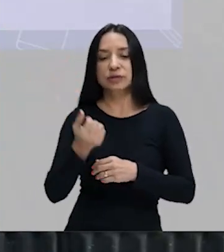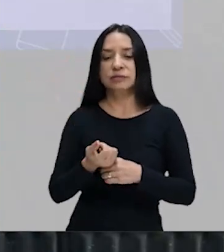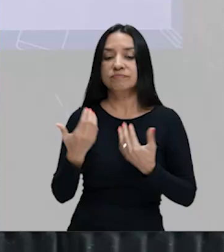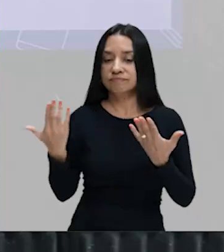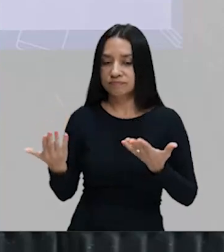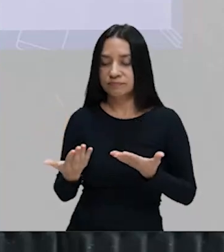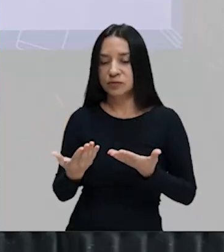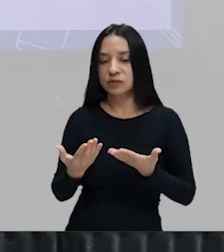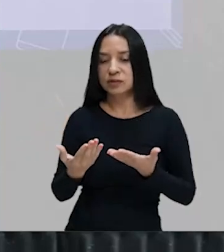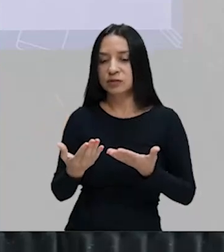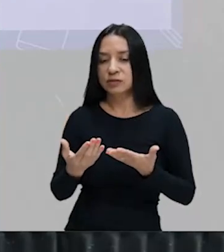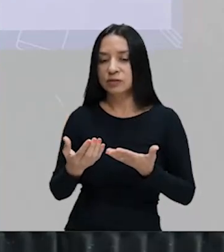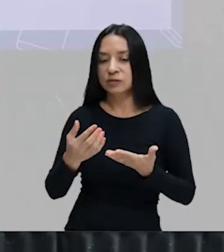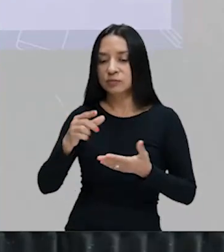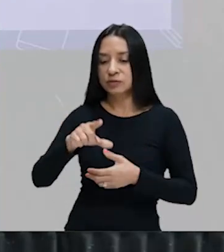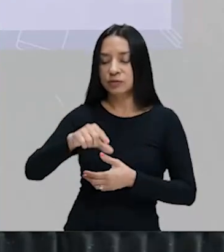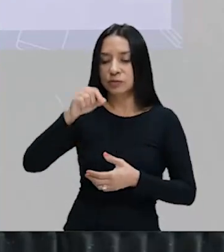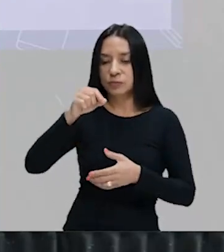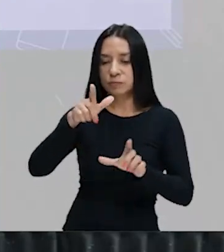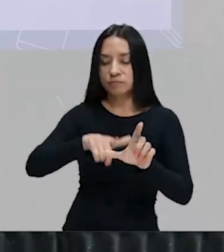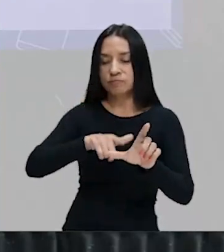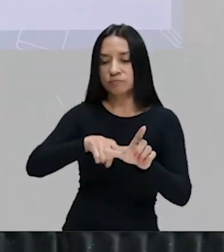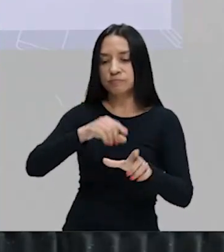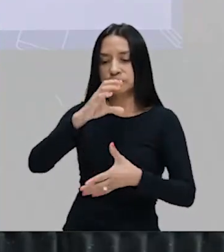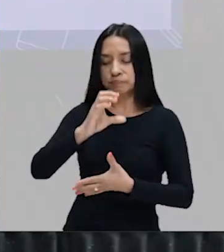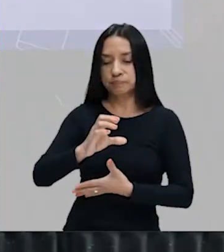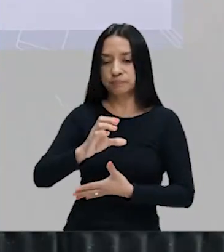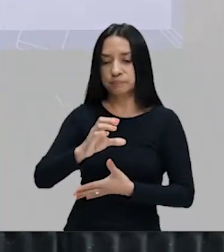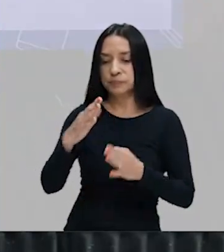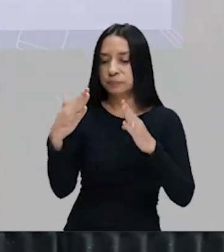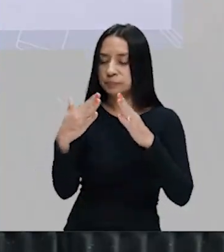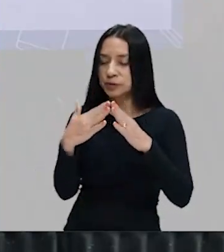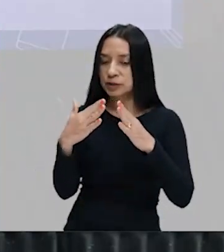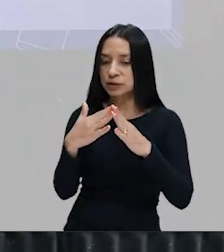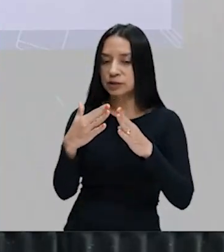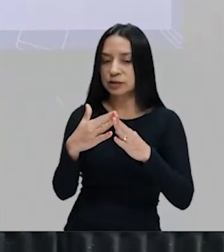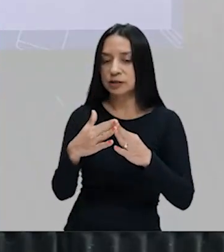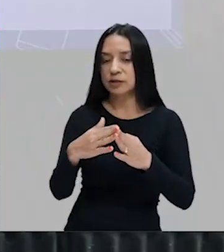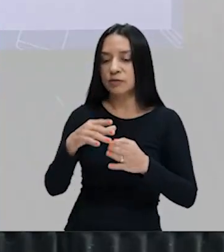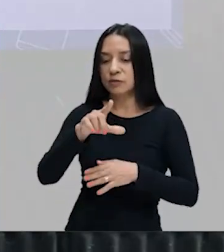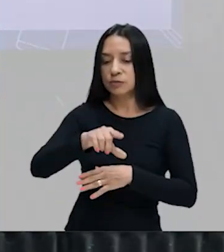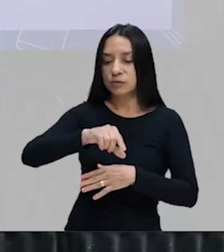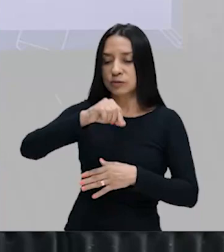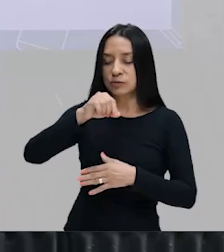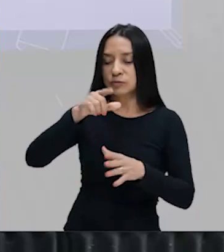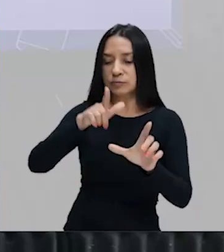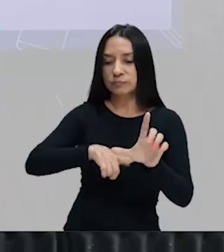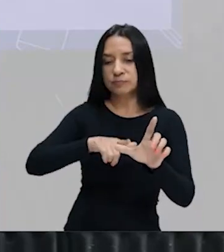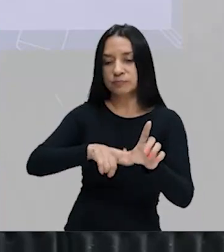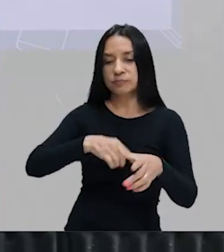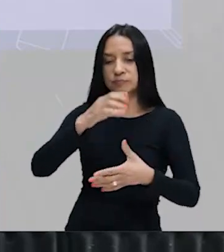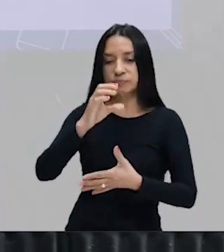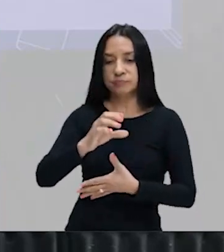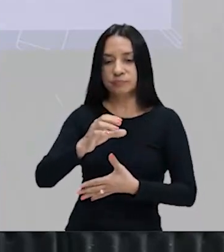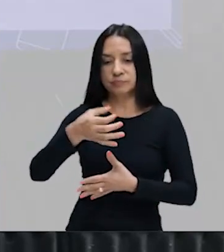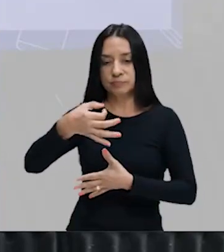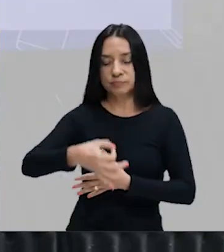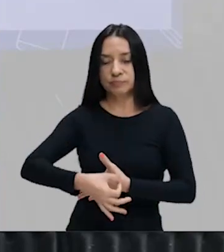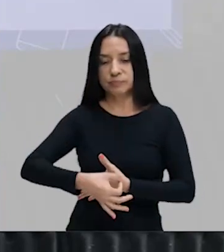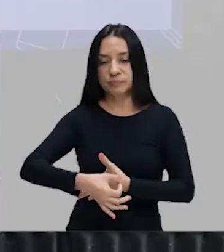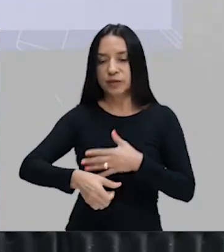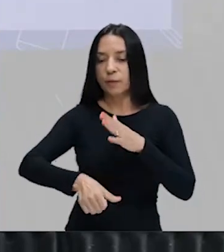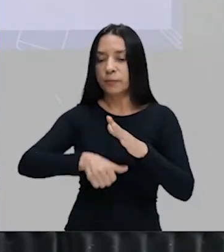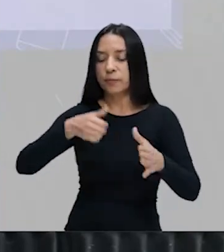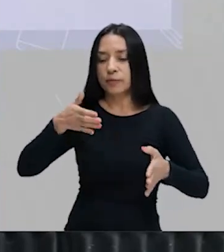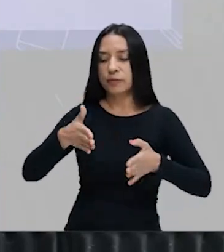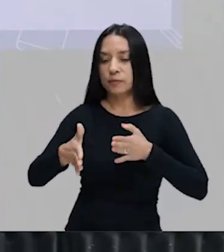letra C de casa, marque aí a letra C de casa, nós vamos assinalar a letra C, correto? Primeiro